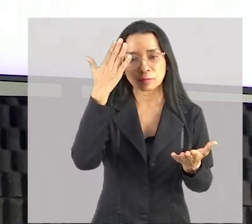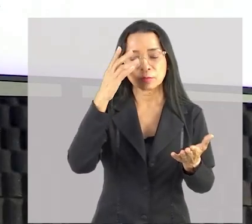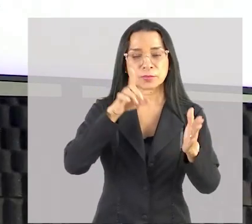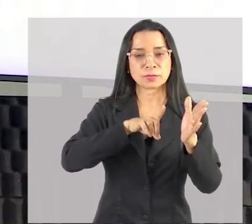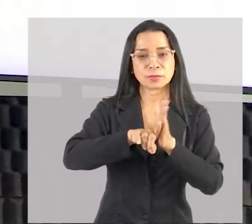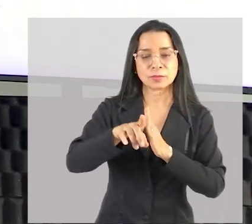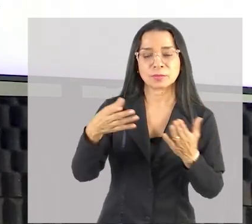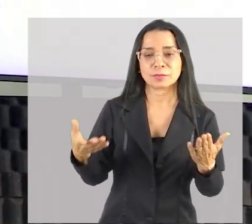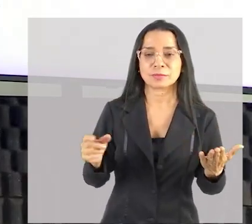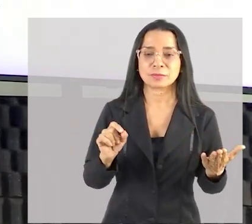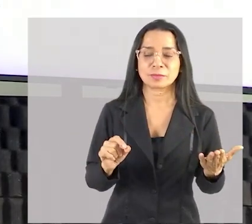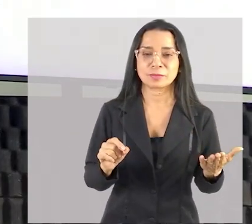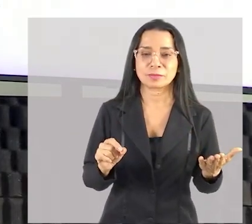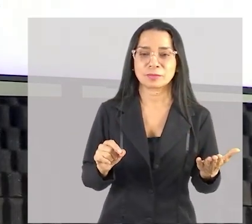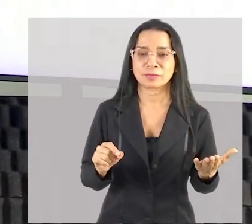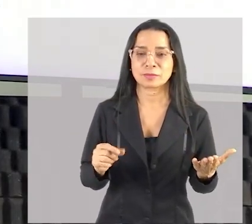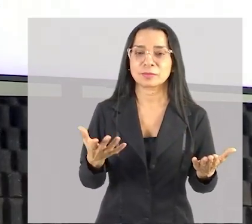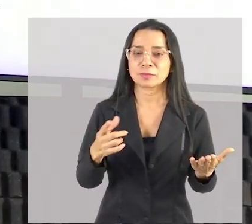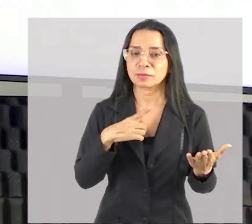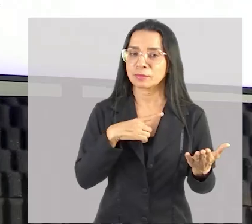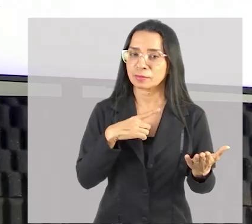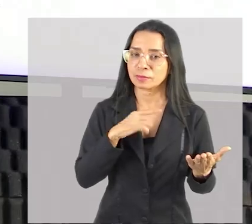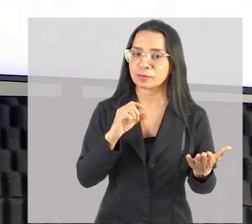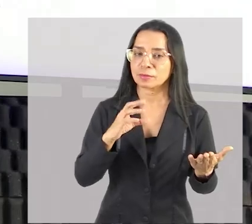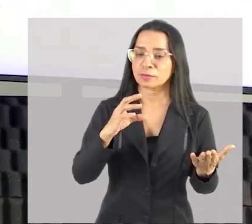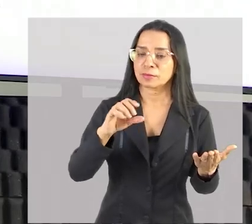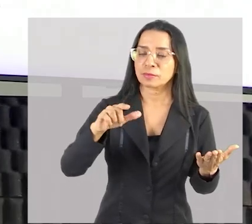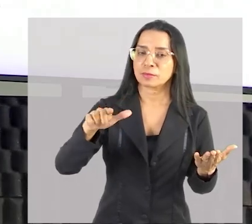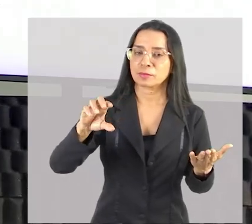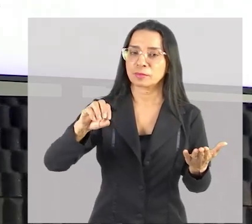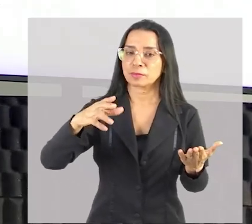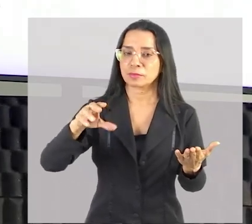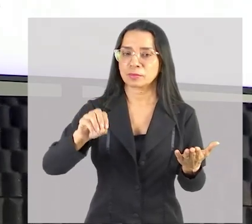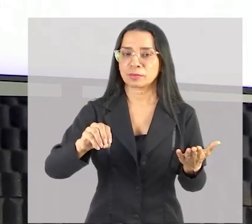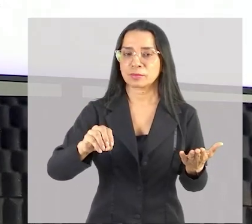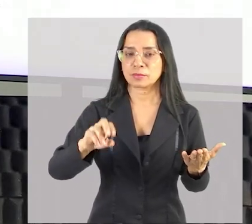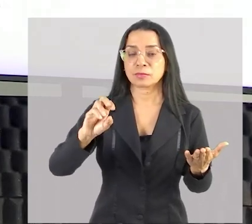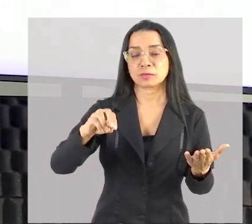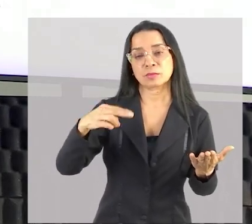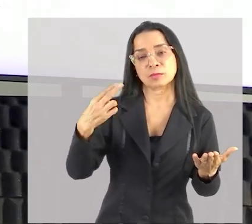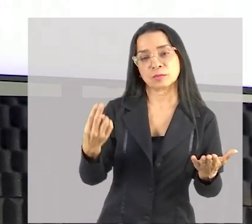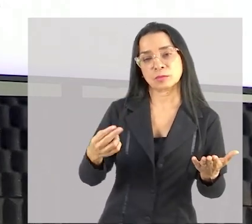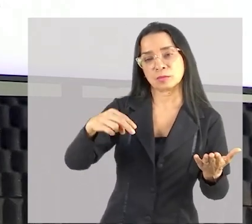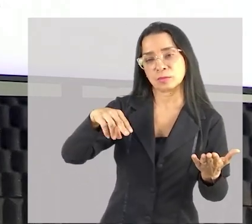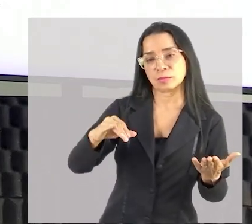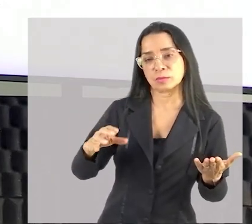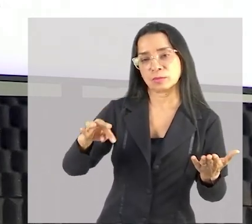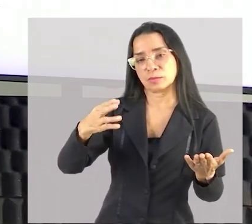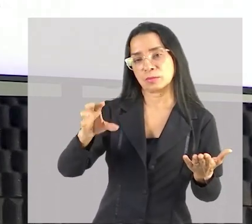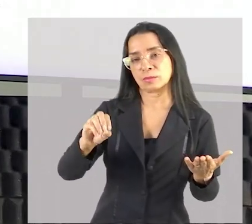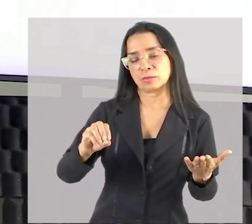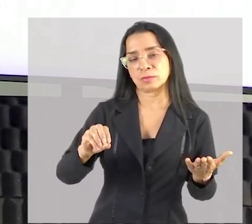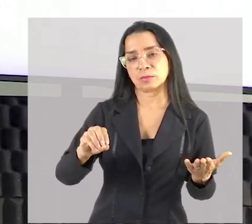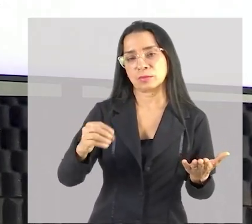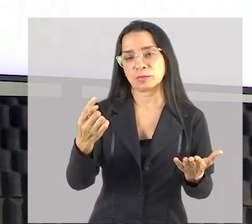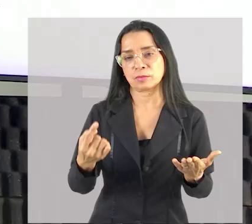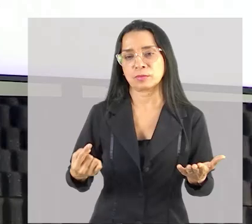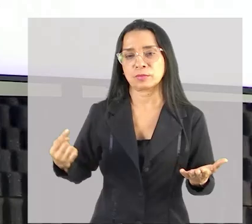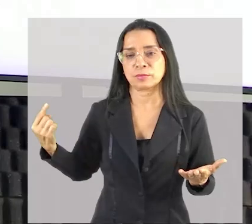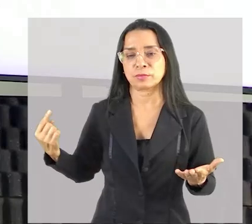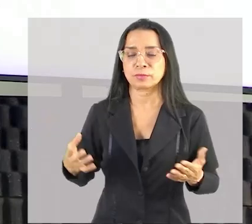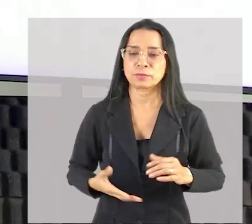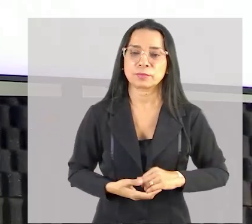pergunta? Houve a cloração do nitrobenzeno ou a nitração do